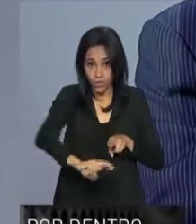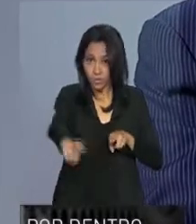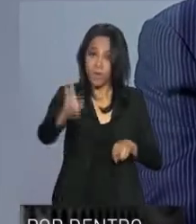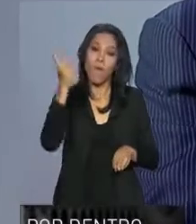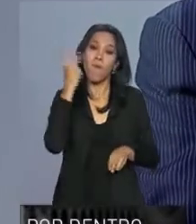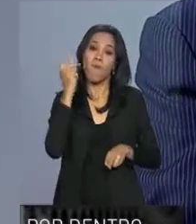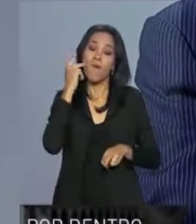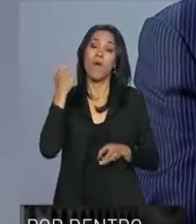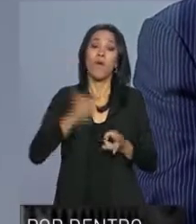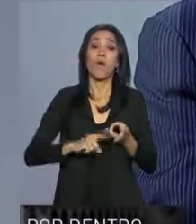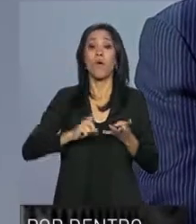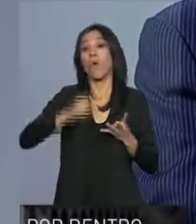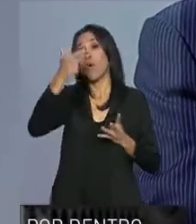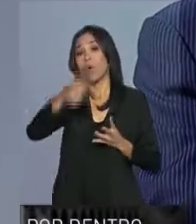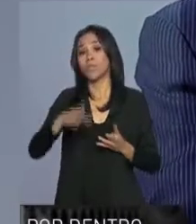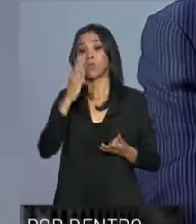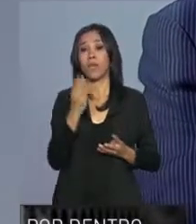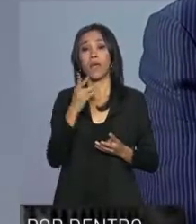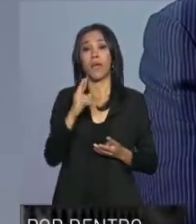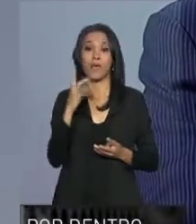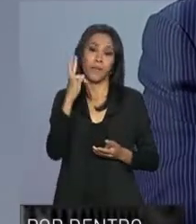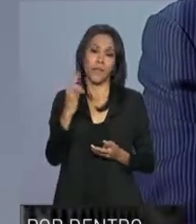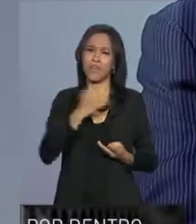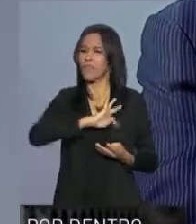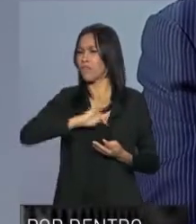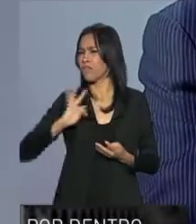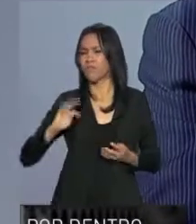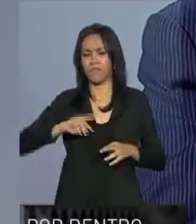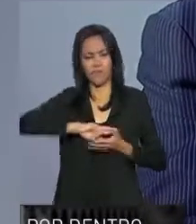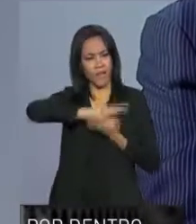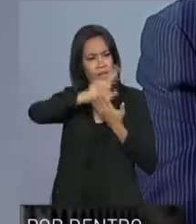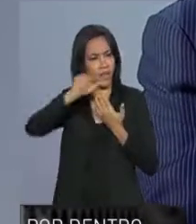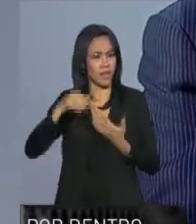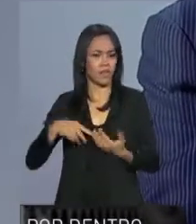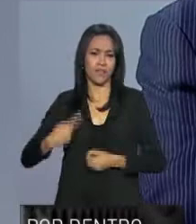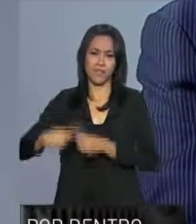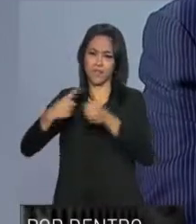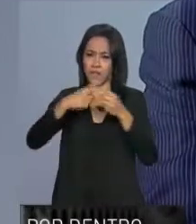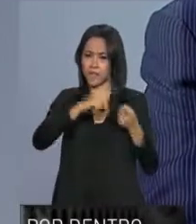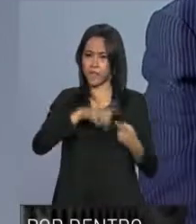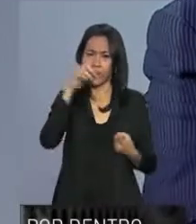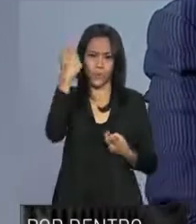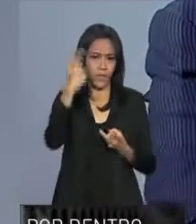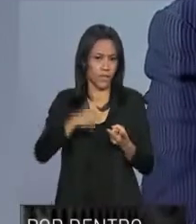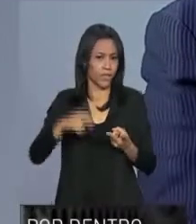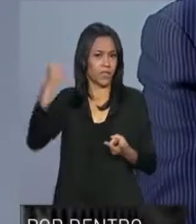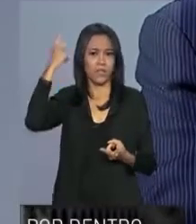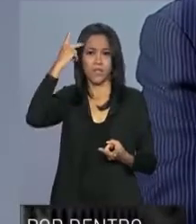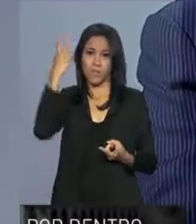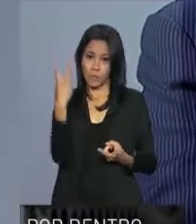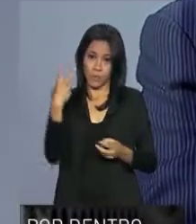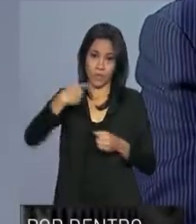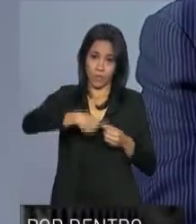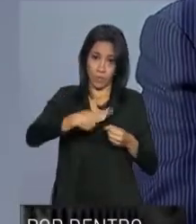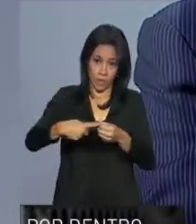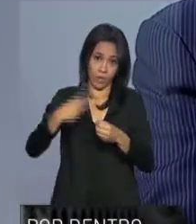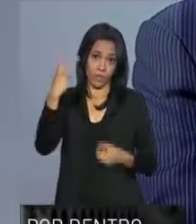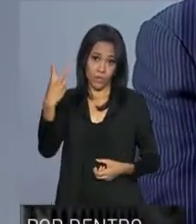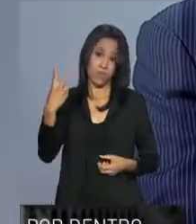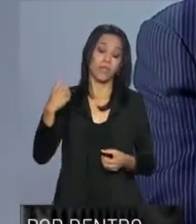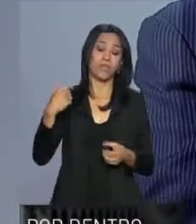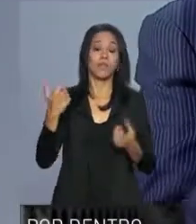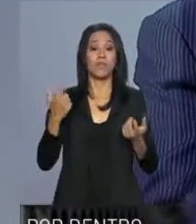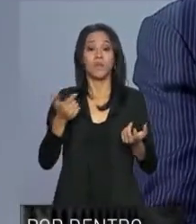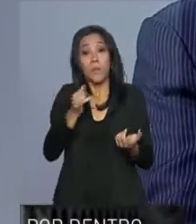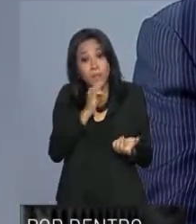brts inúmeras cidades do brasil como goiânia são josé dos campos campinas e outras várias quando citando essas como